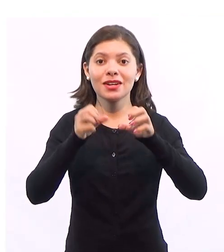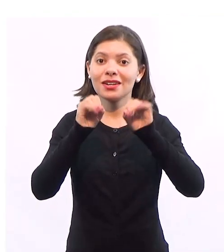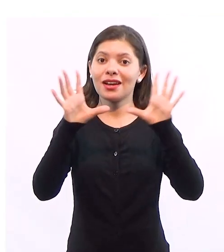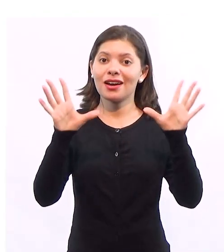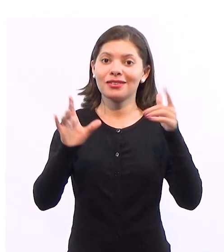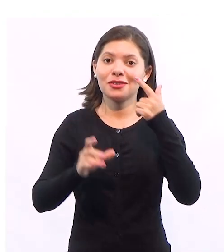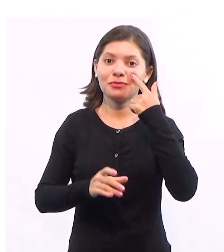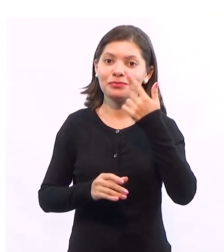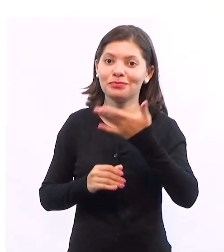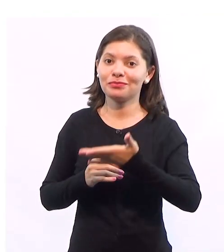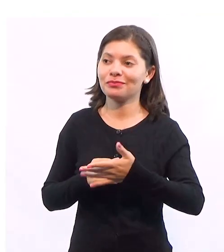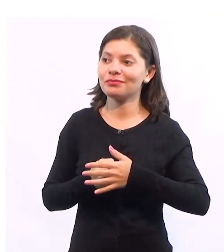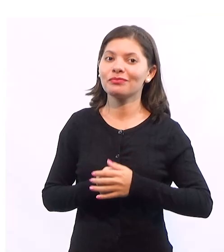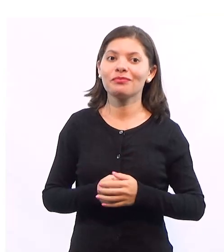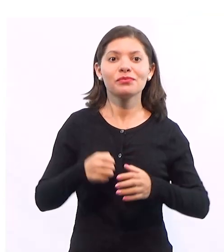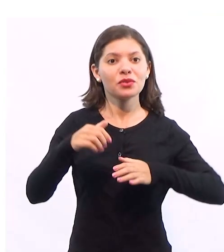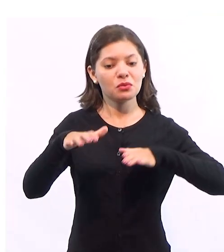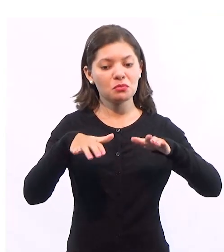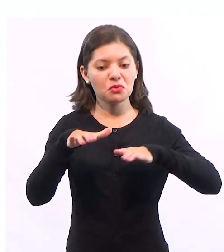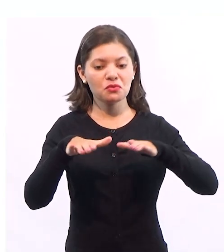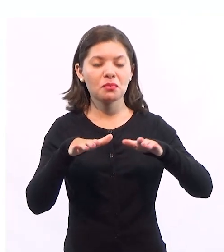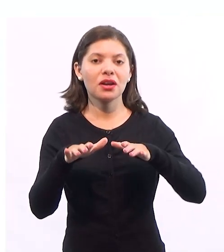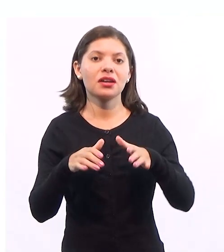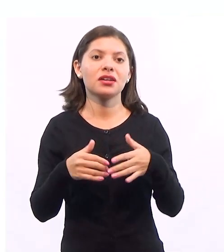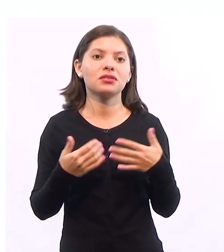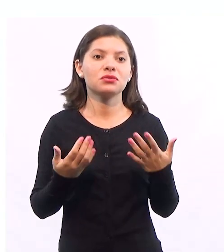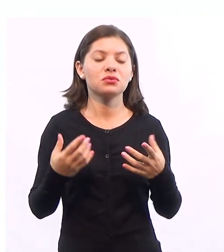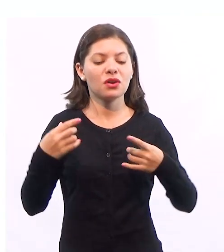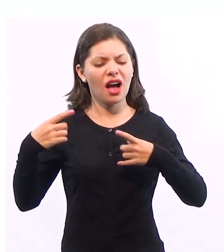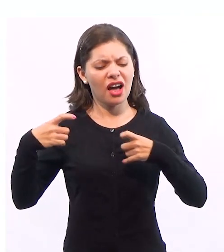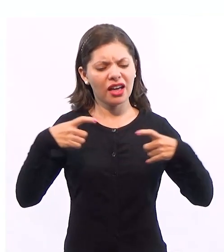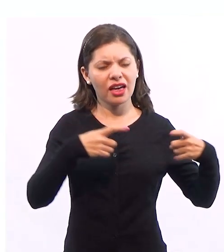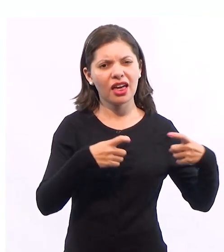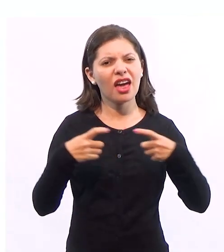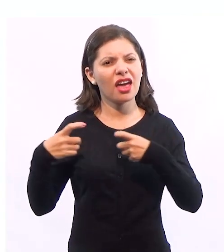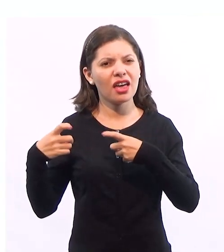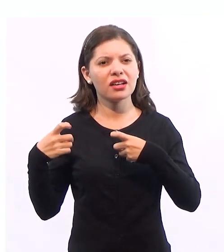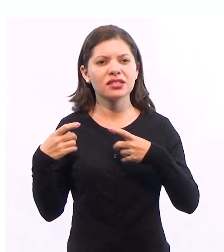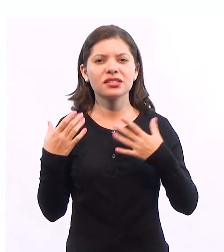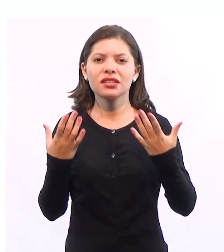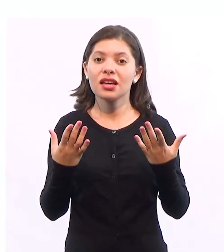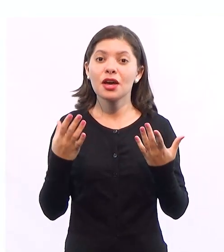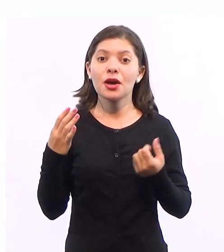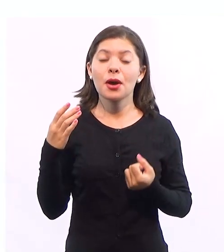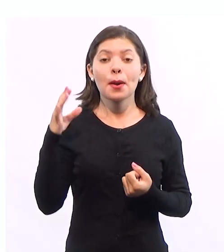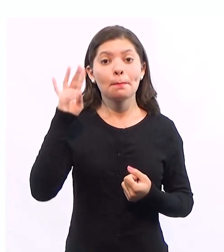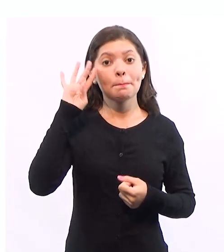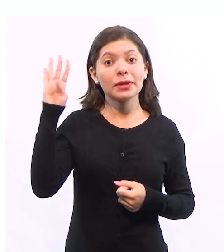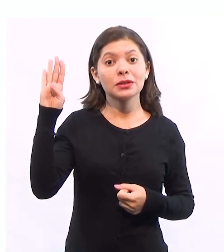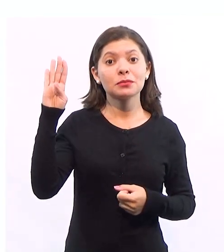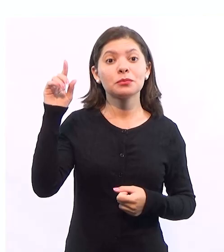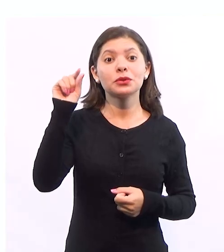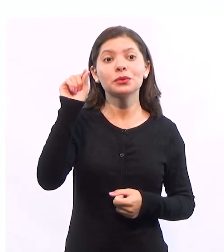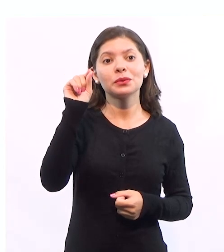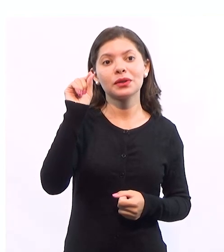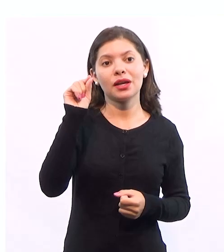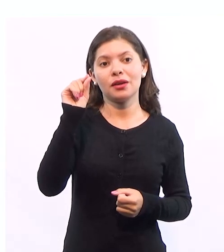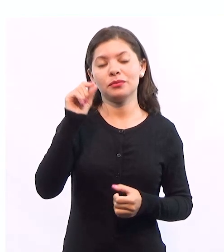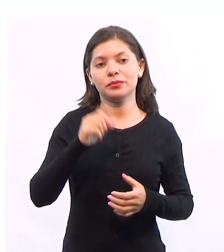Claro, né? Olha aqui, ó, os movimentos sindicais, né? As guerras, tá? E principalmente